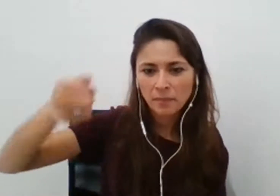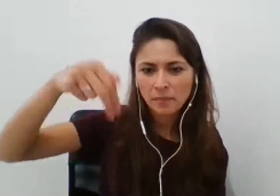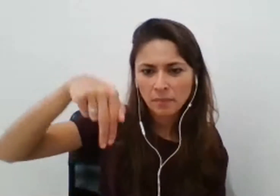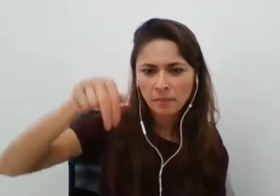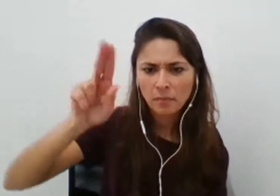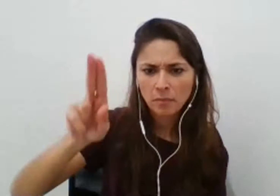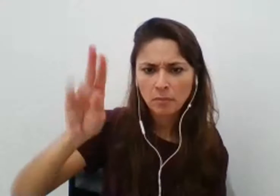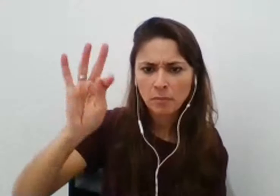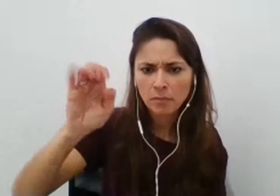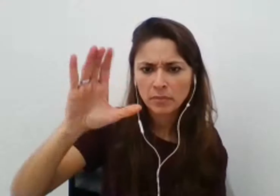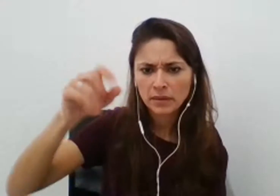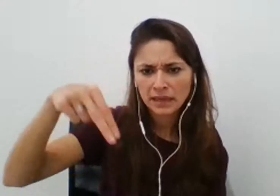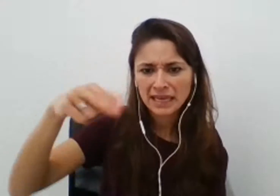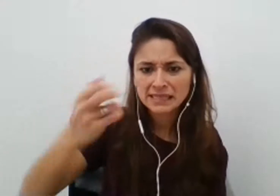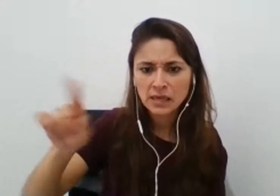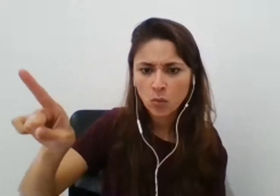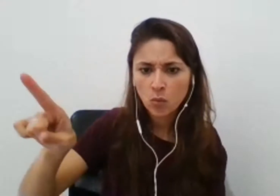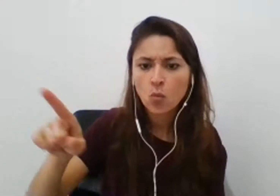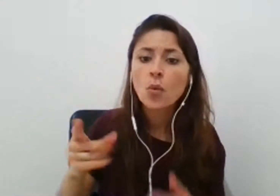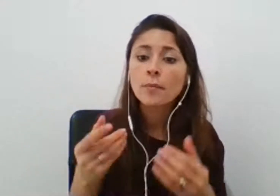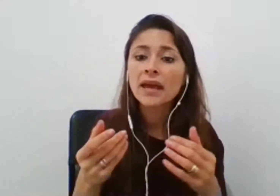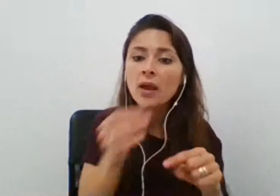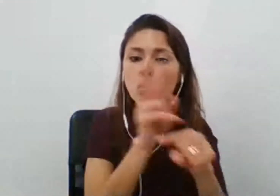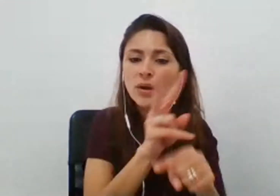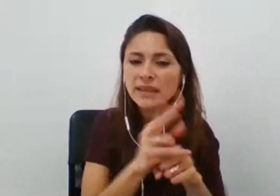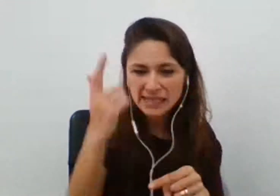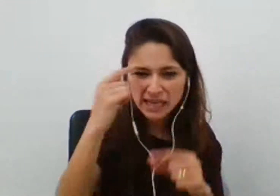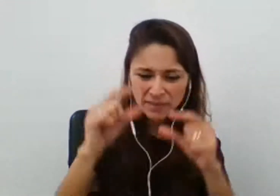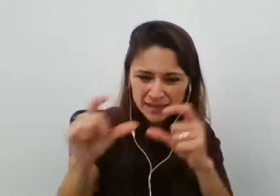de estoque de peças.